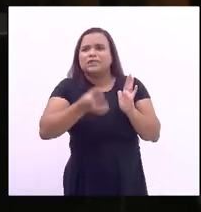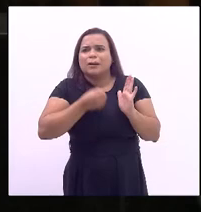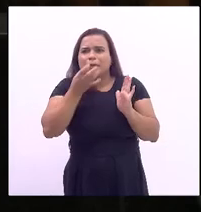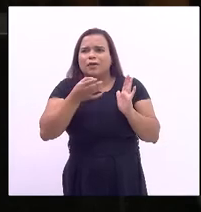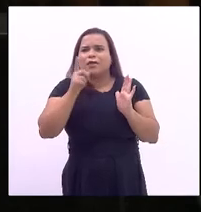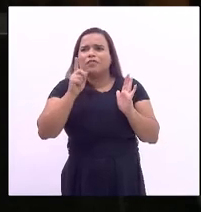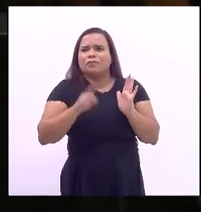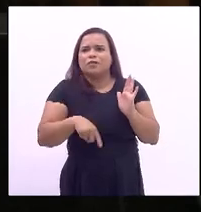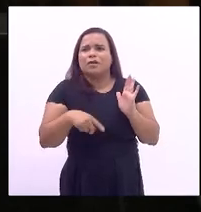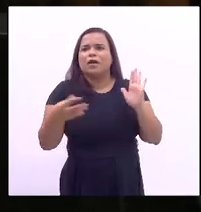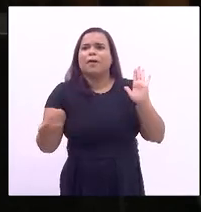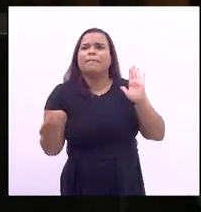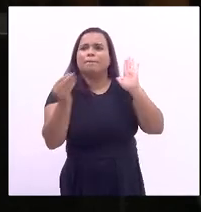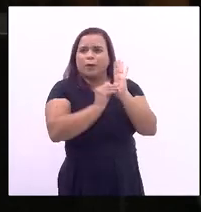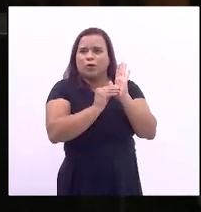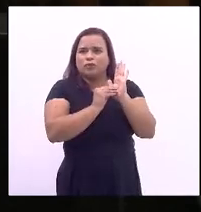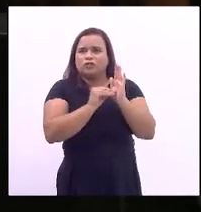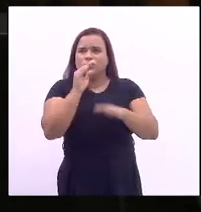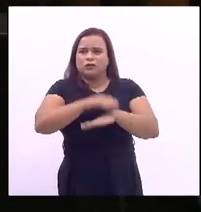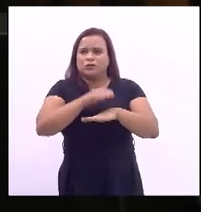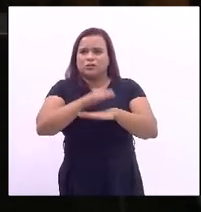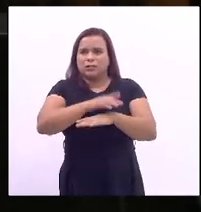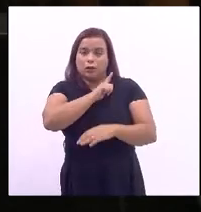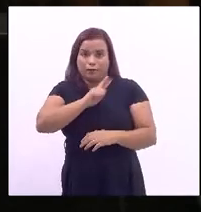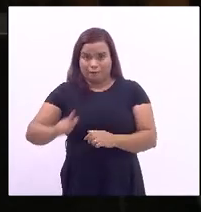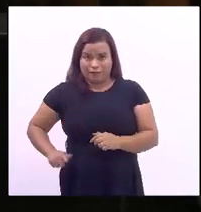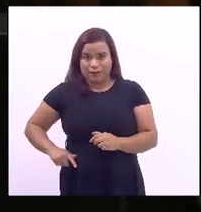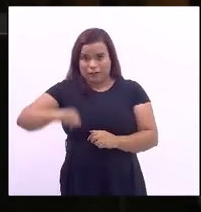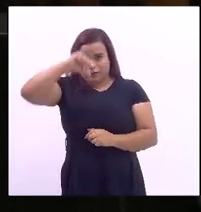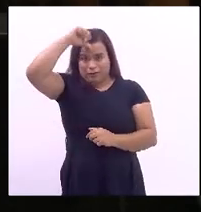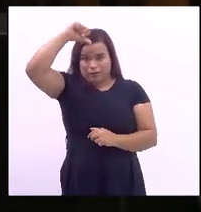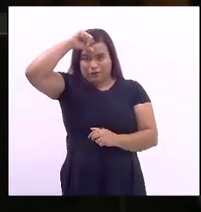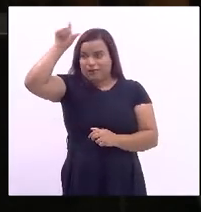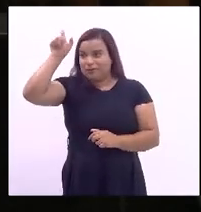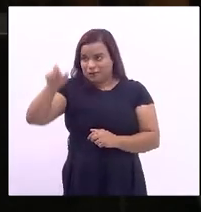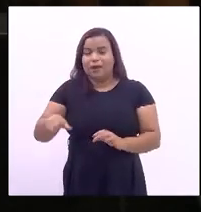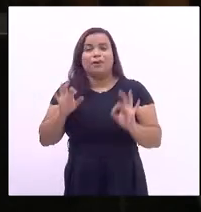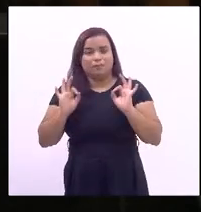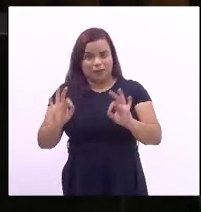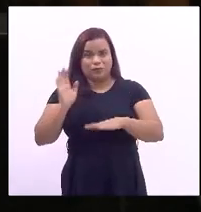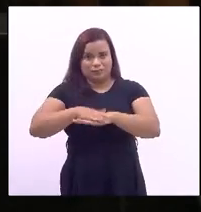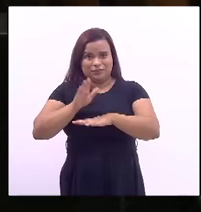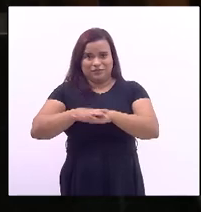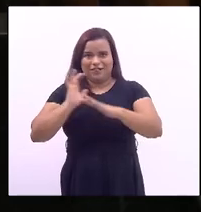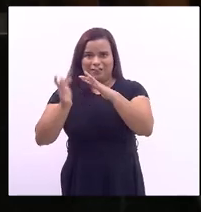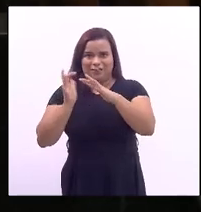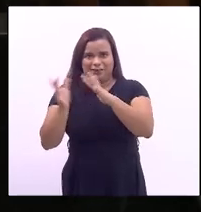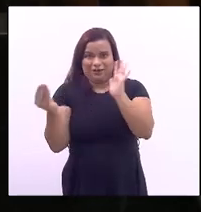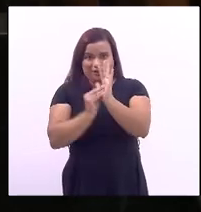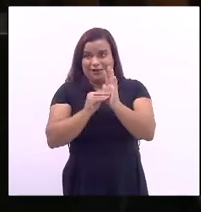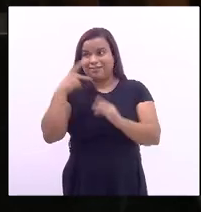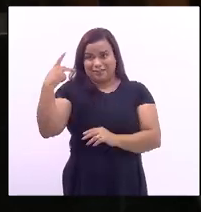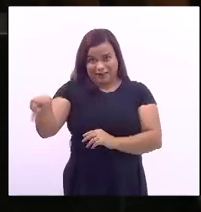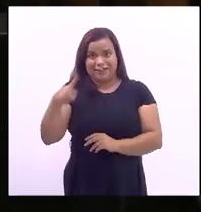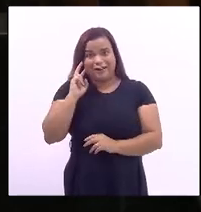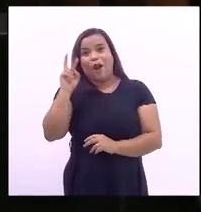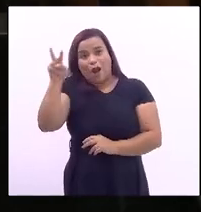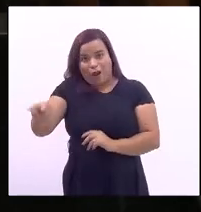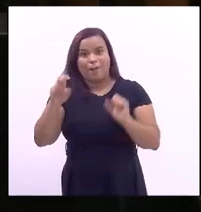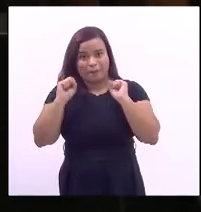na postagem do próprio Governador Cláudio Castro Porque se vocês forem lá nas redes sociais dele